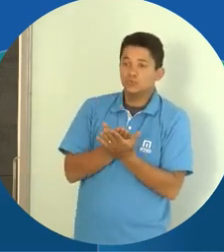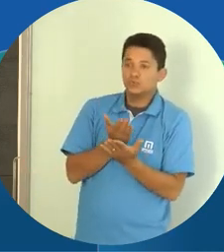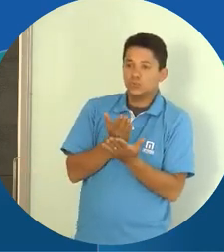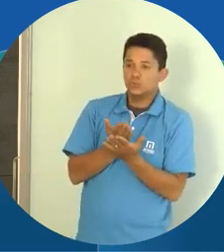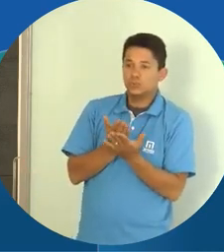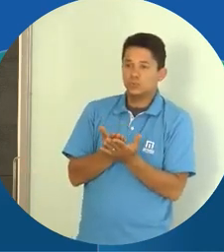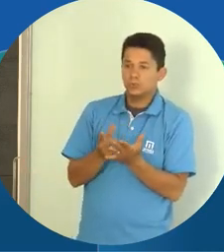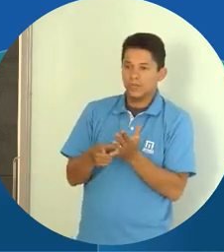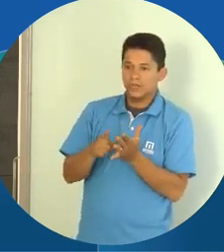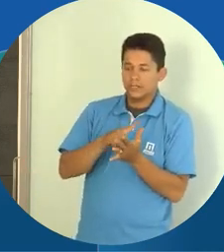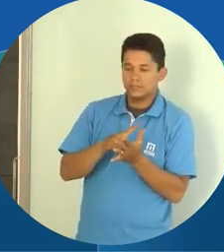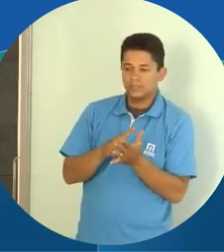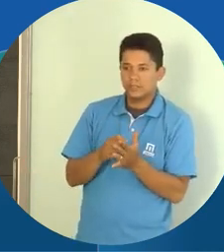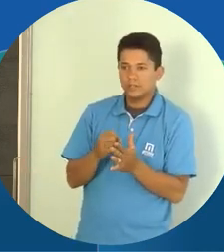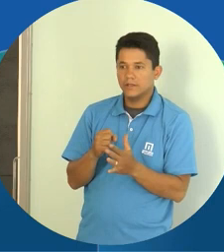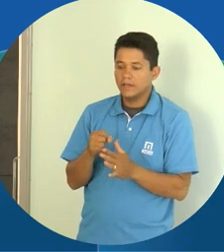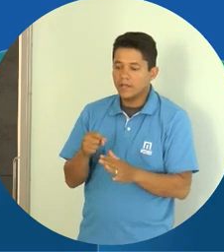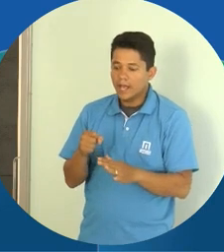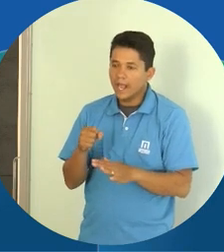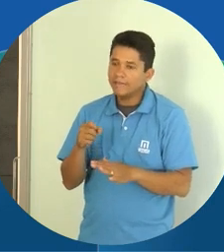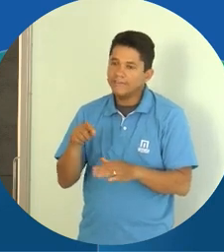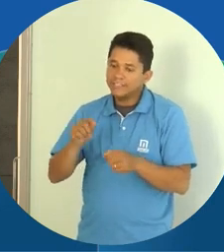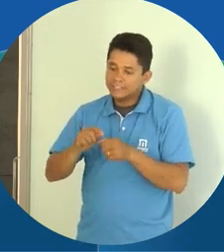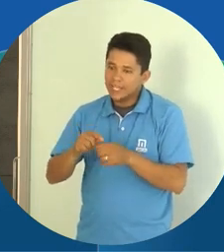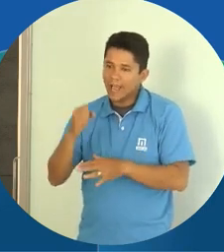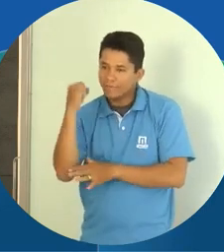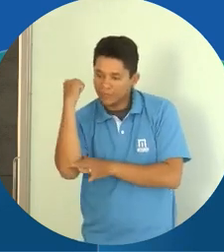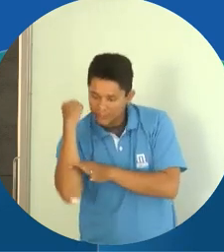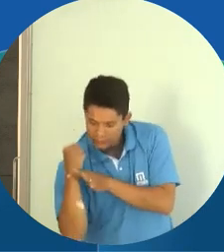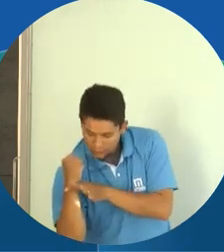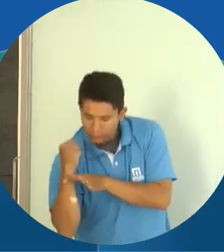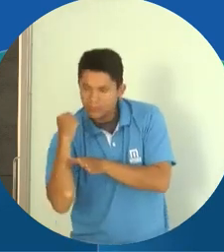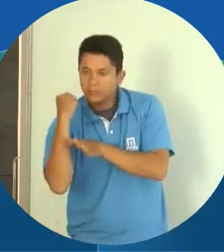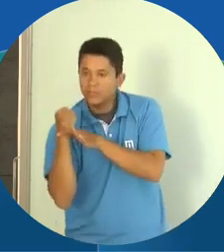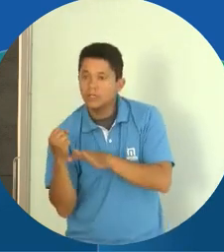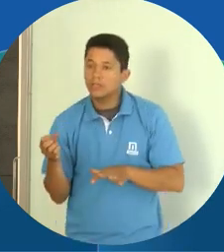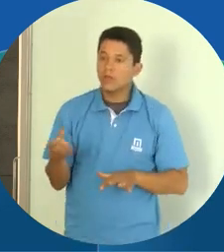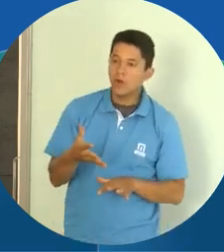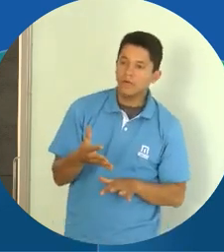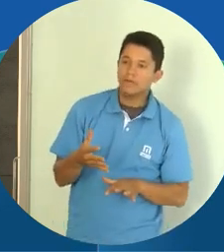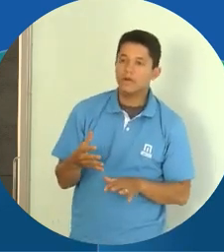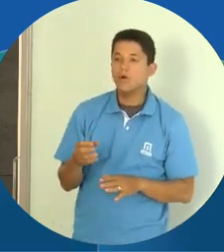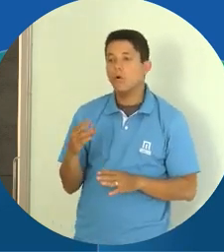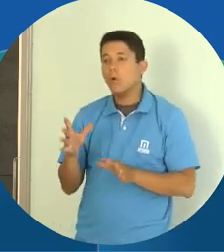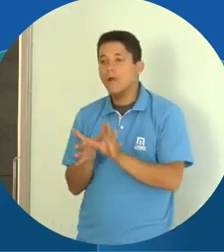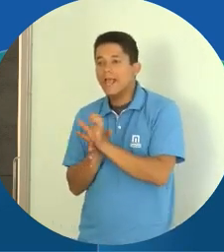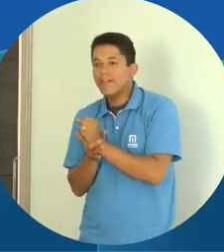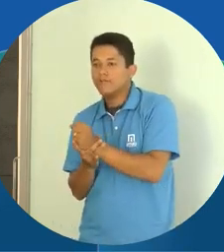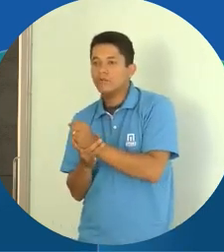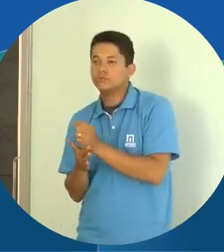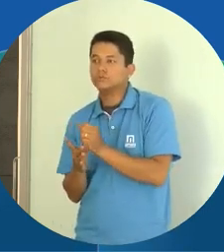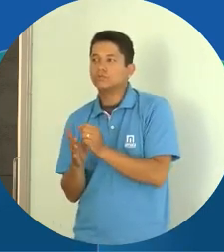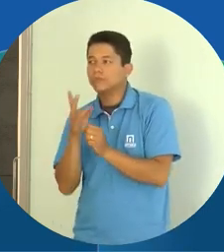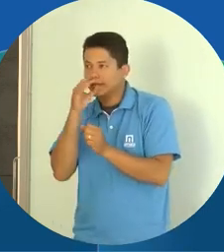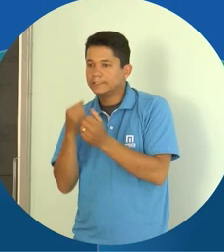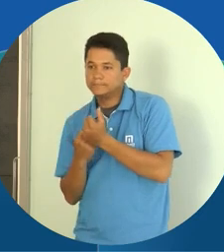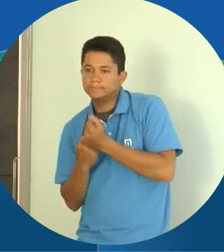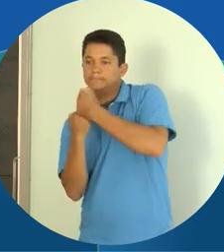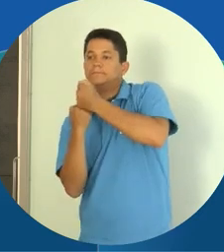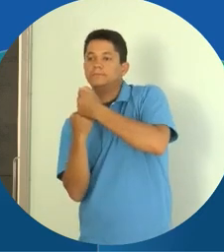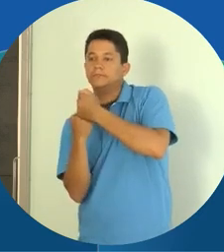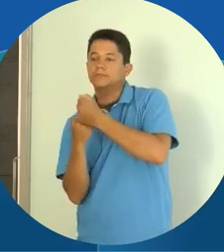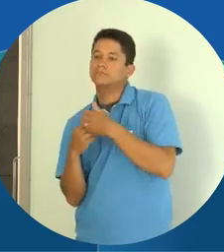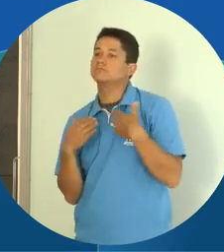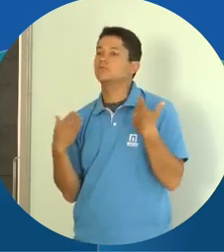uma fundação, seja ela uma fundação nova, seja um reforço, seja uma utilização especial.